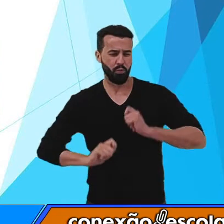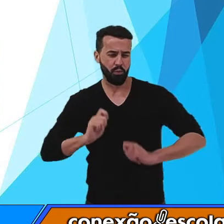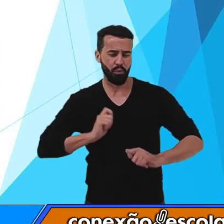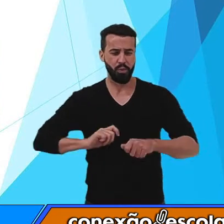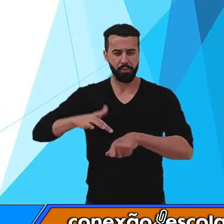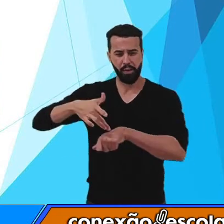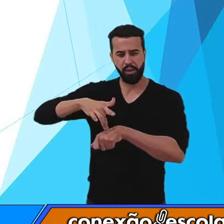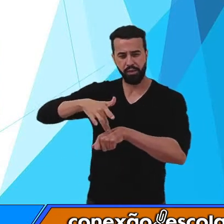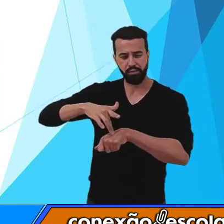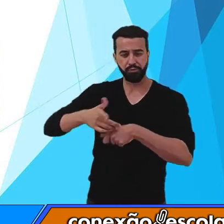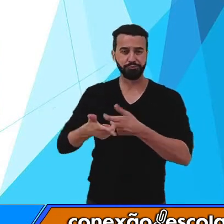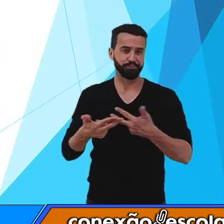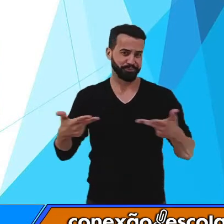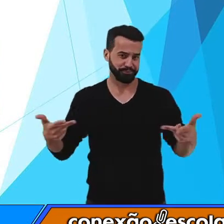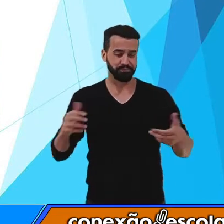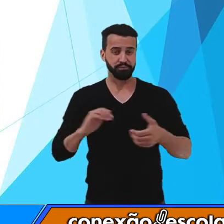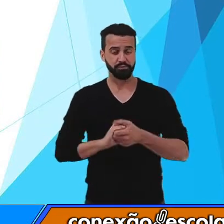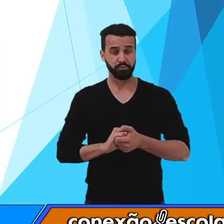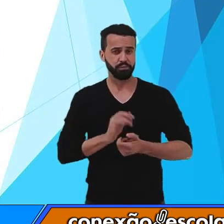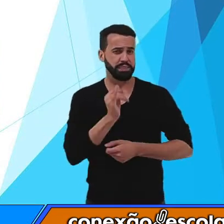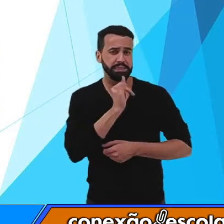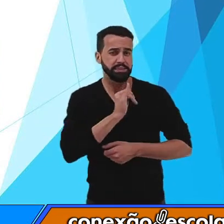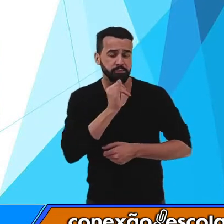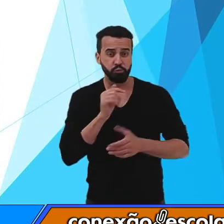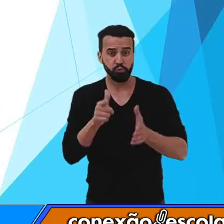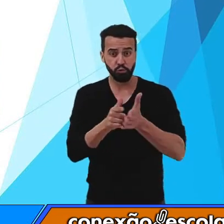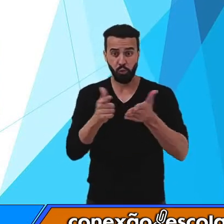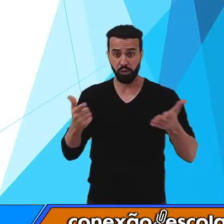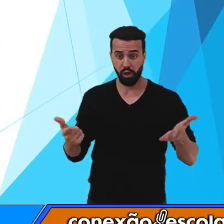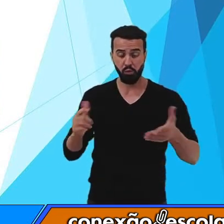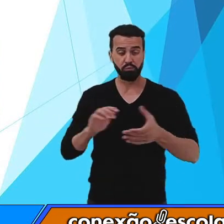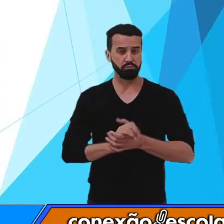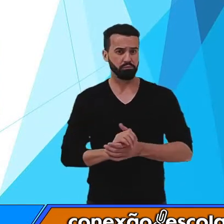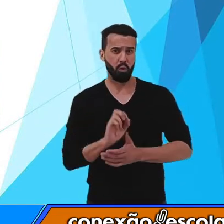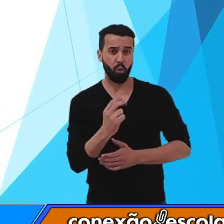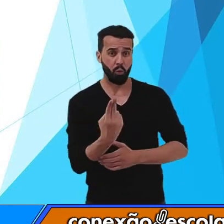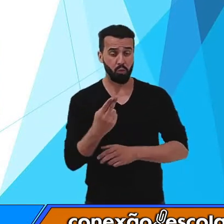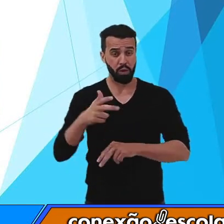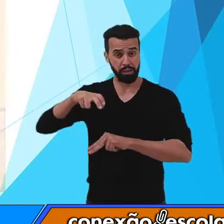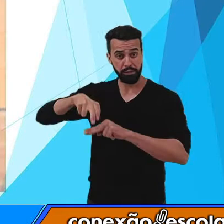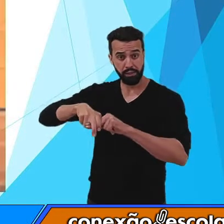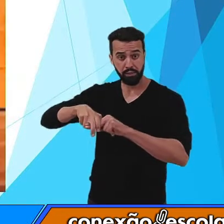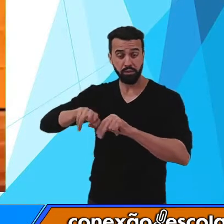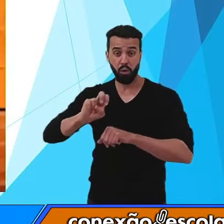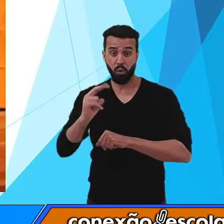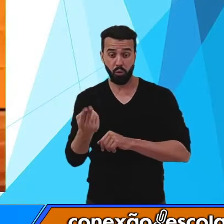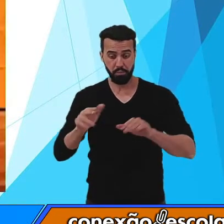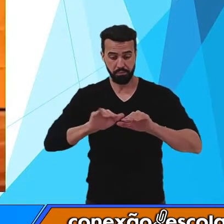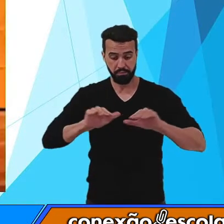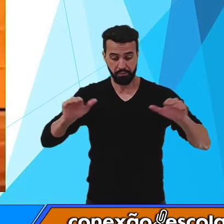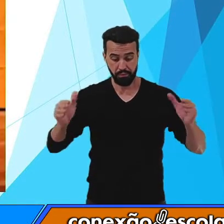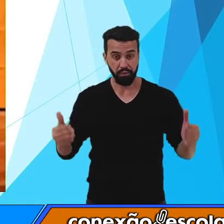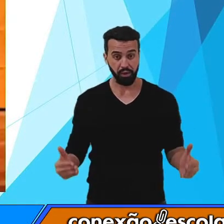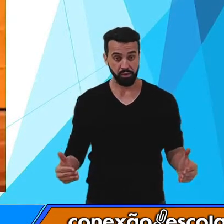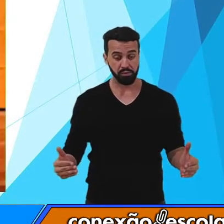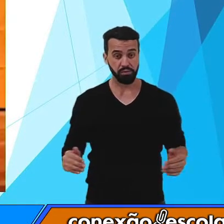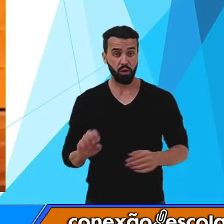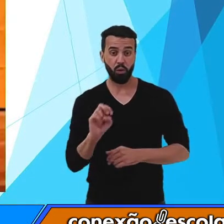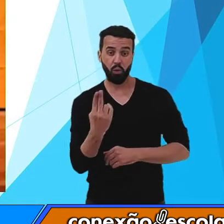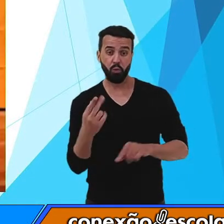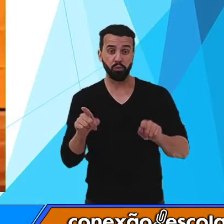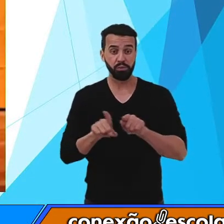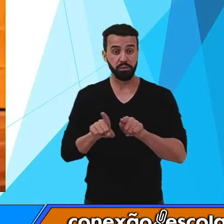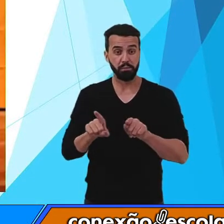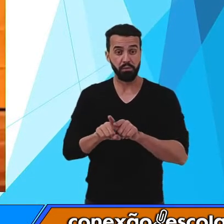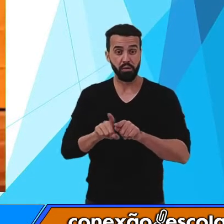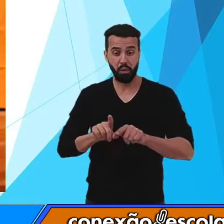enfim. Por exemplo, um jornal, uma cadeira, uma mesa, uma réplica de